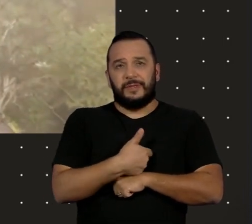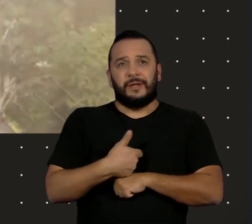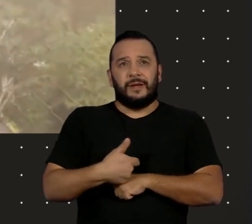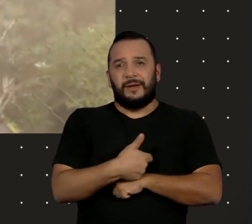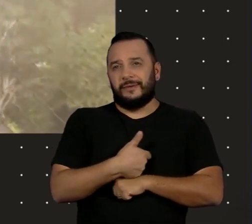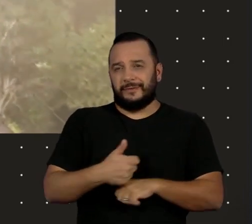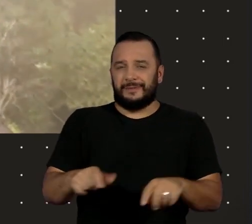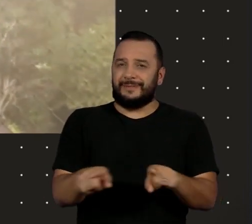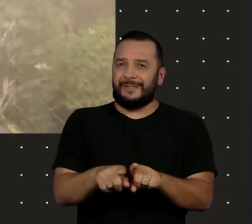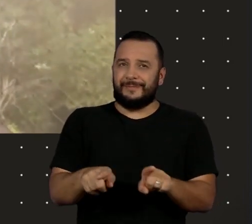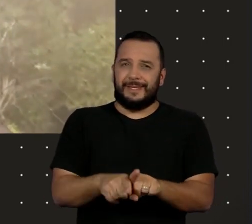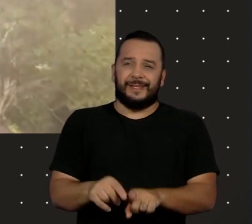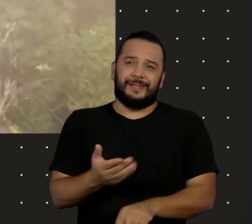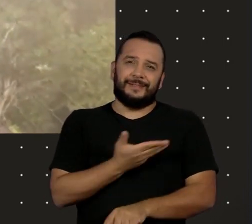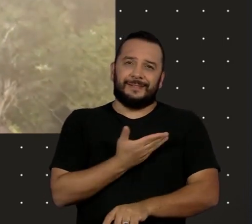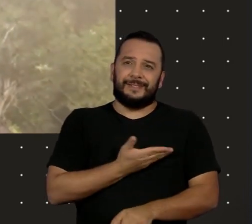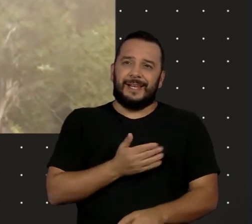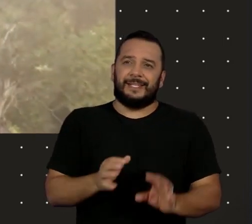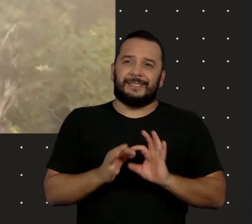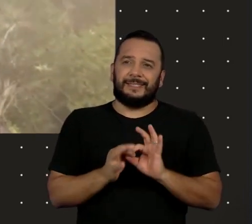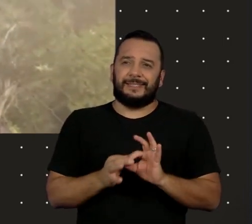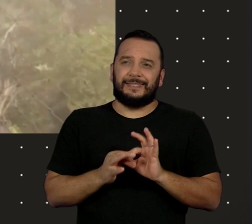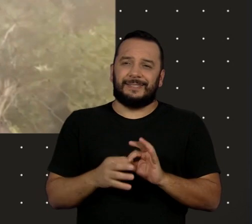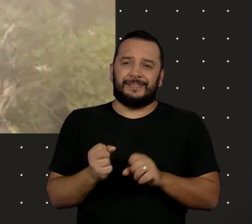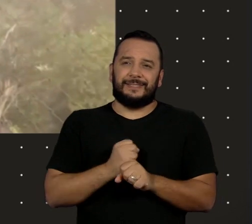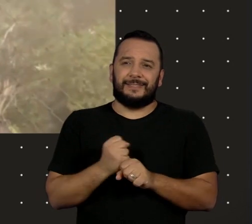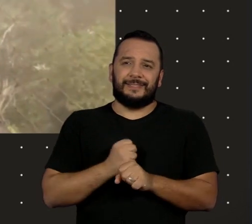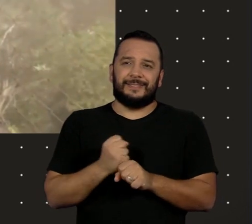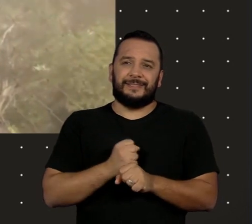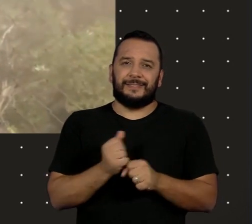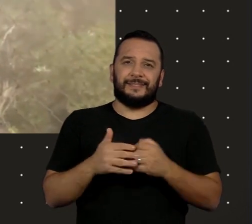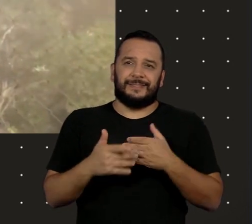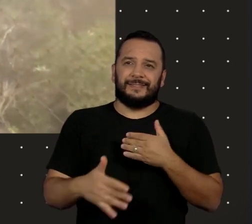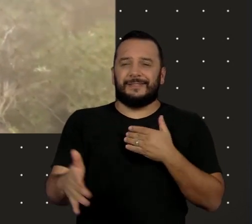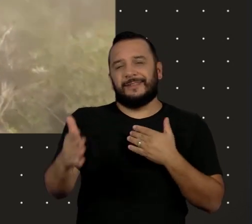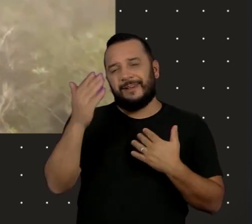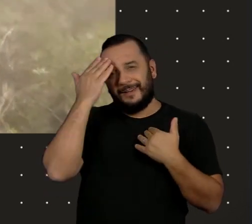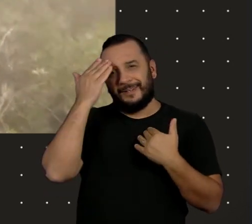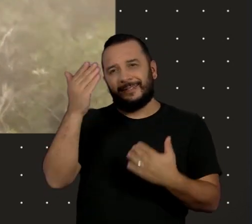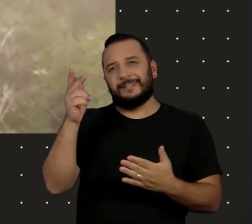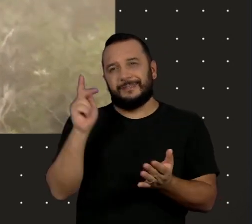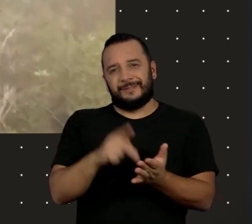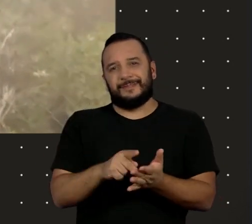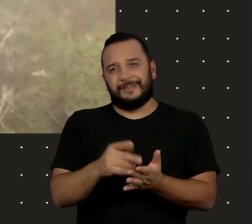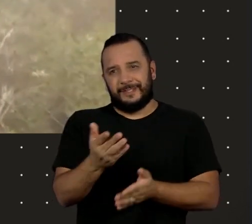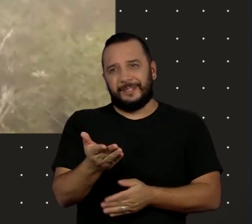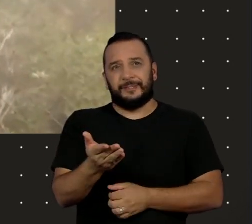essa amizade que sei lá quantos anos são. E eu agradeço muito